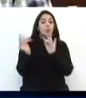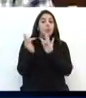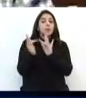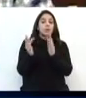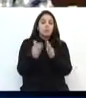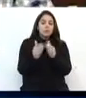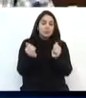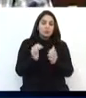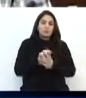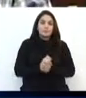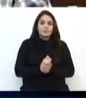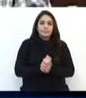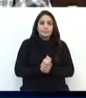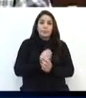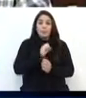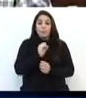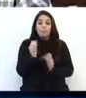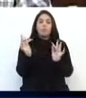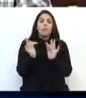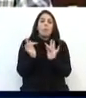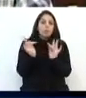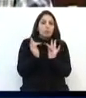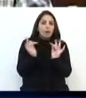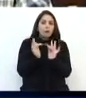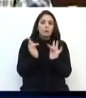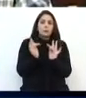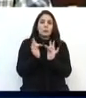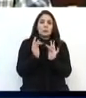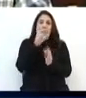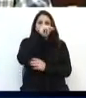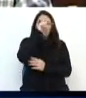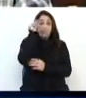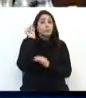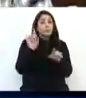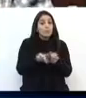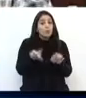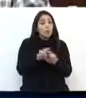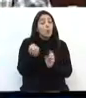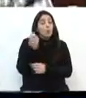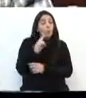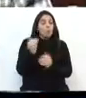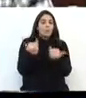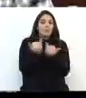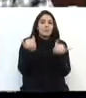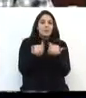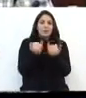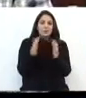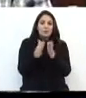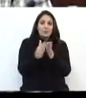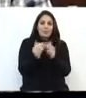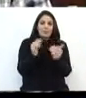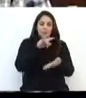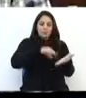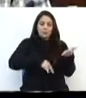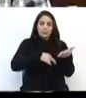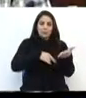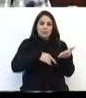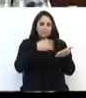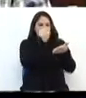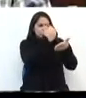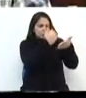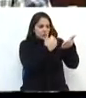você poderá entrar em contato com a Prefeitura ou ainda pelo site e obter a documentação necessária